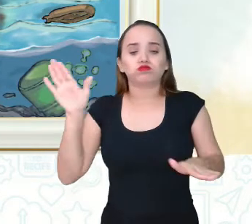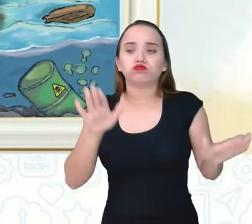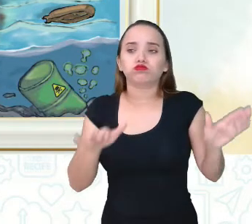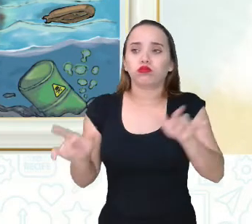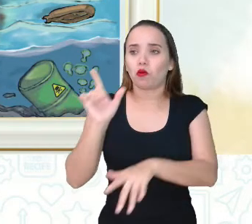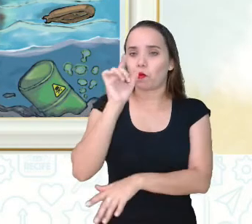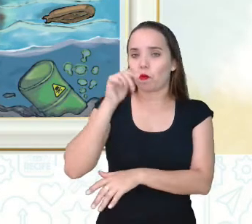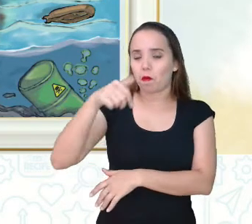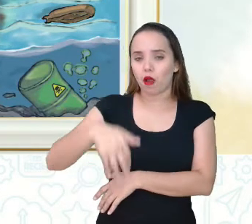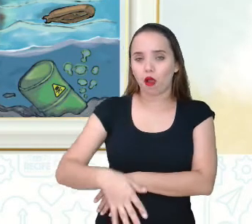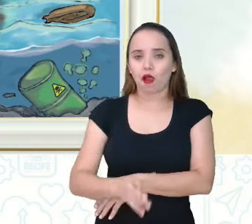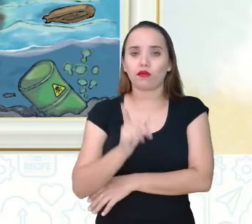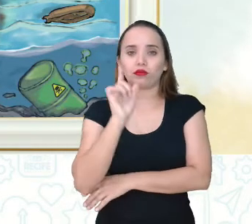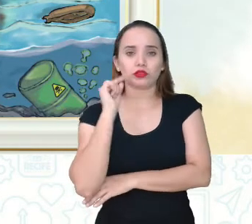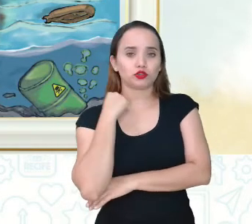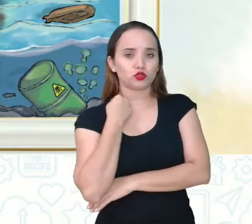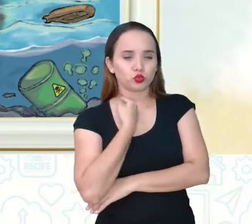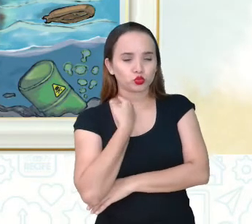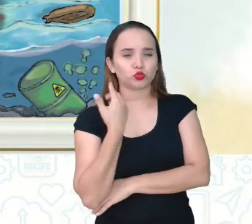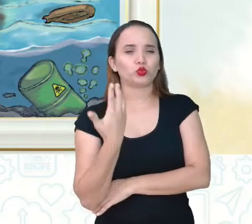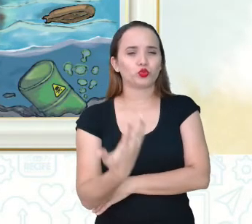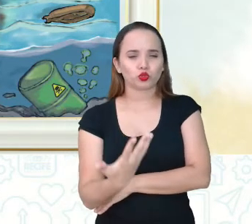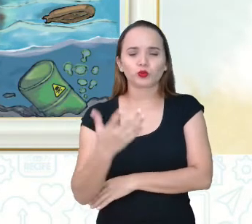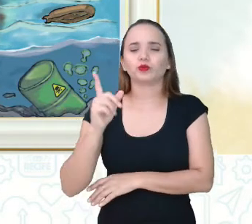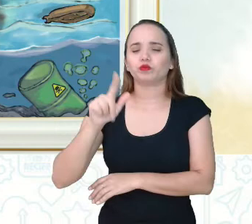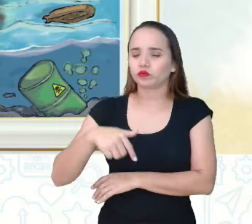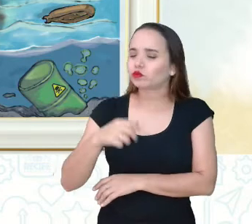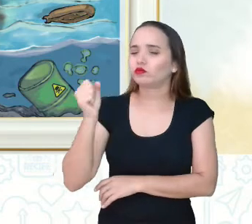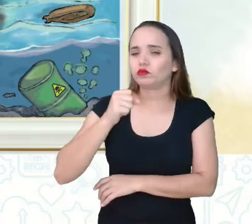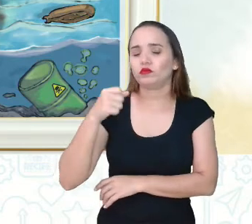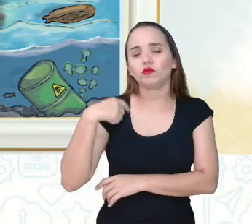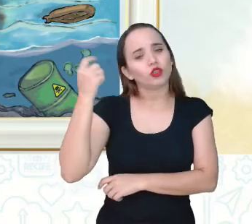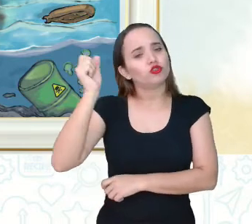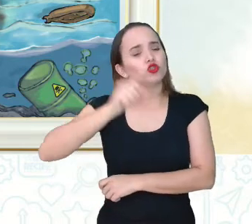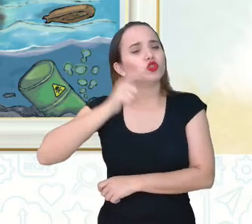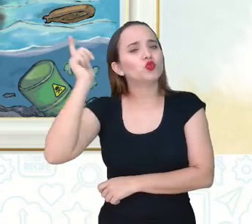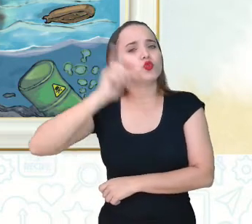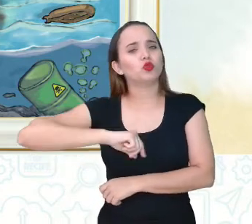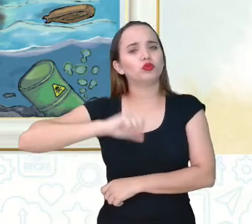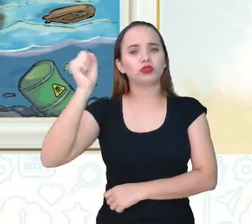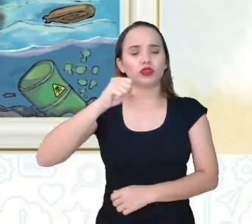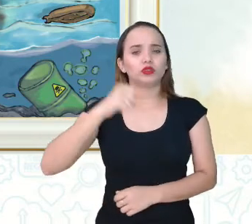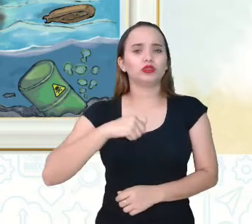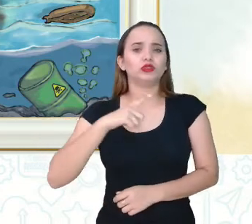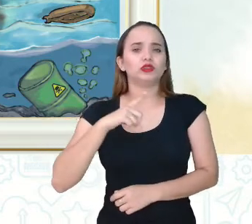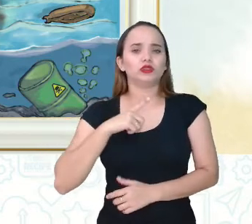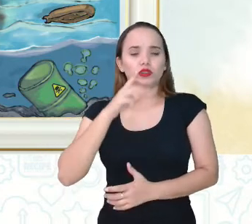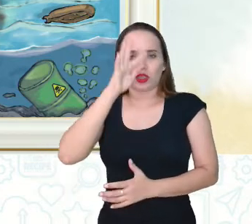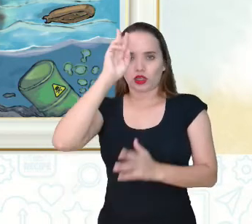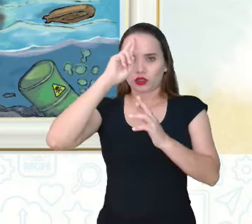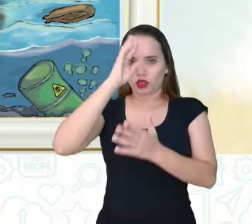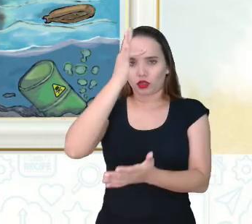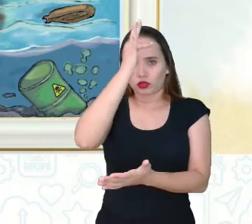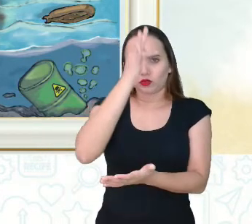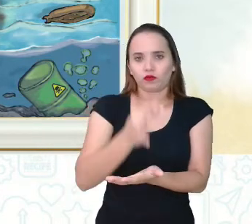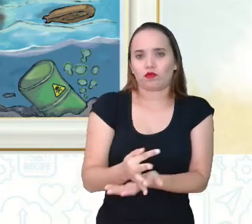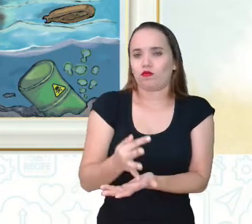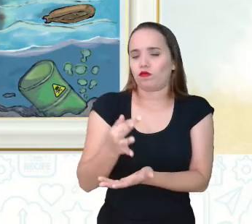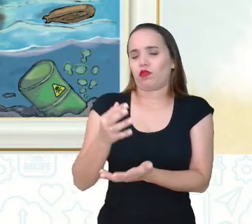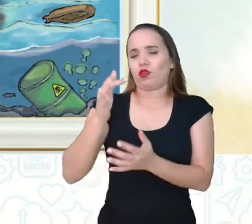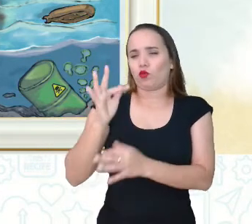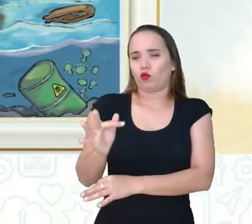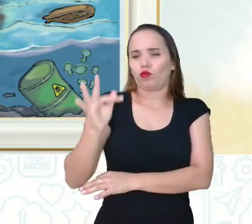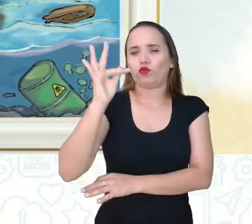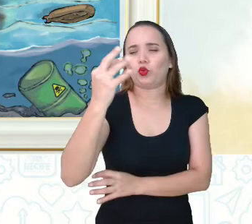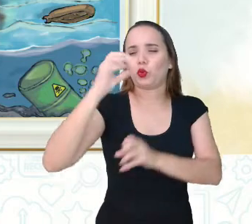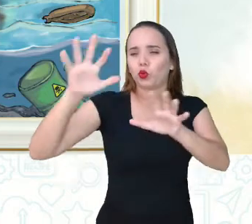E é justamente, né? É possível sim, né, gente, que a gente possa ver essa luz no fim do túnel, né? É vislumbrar